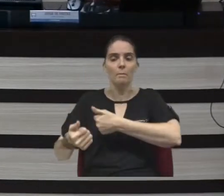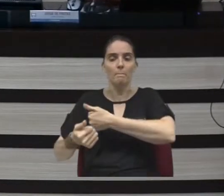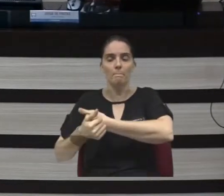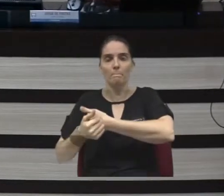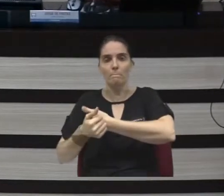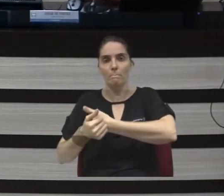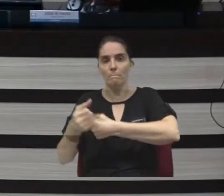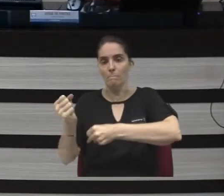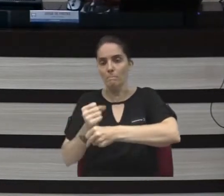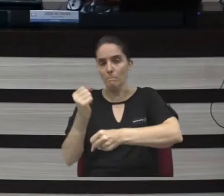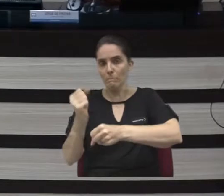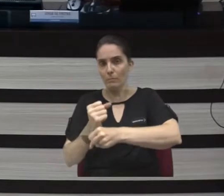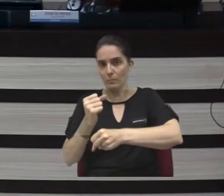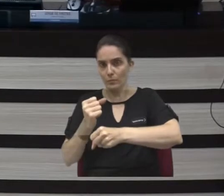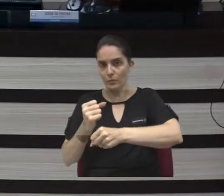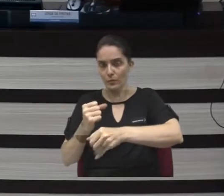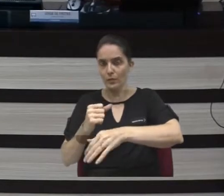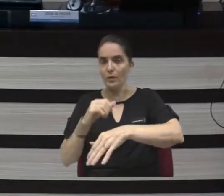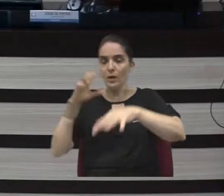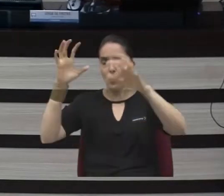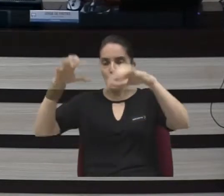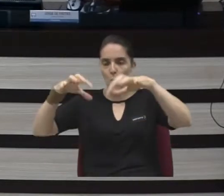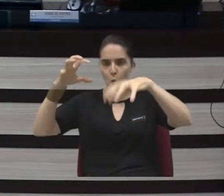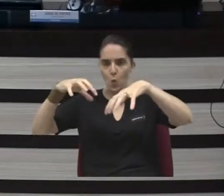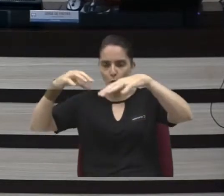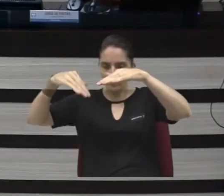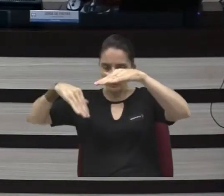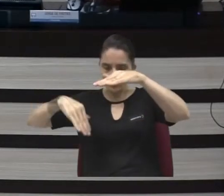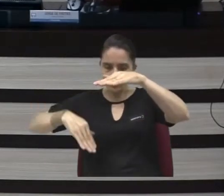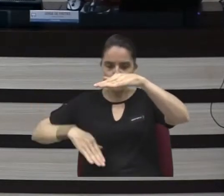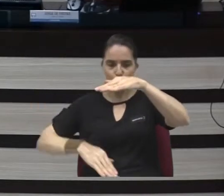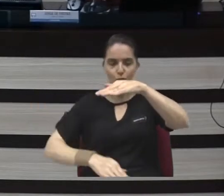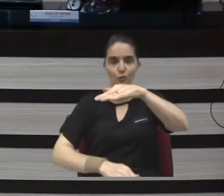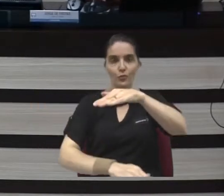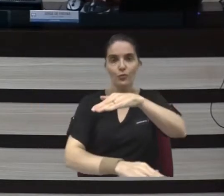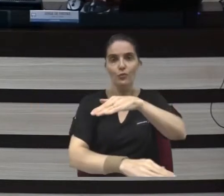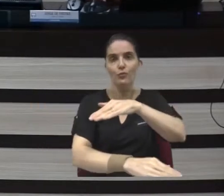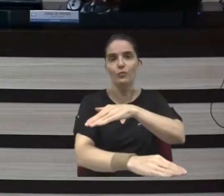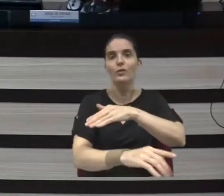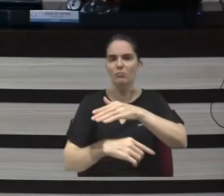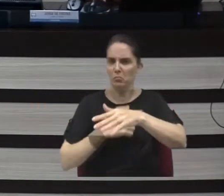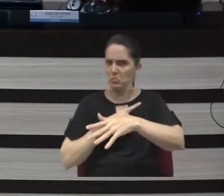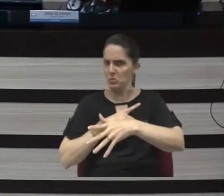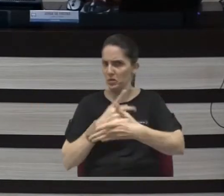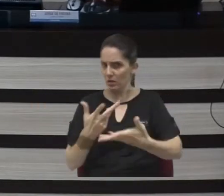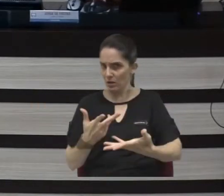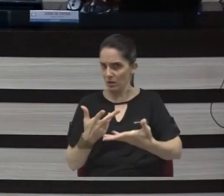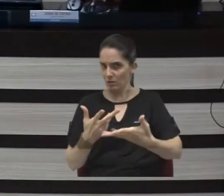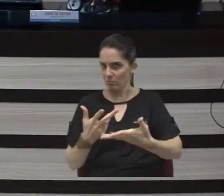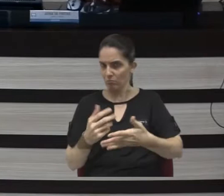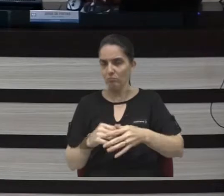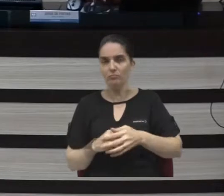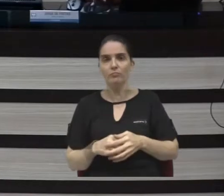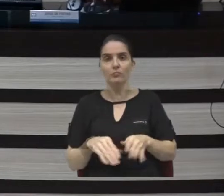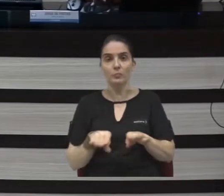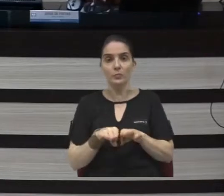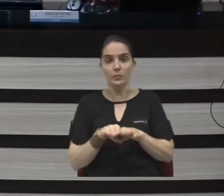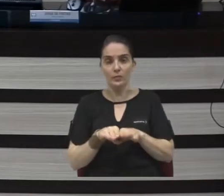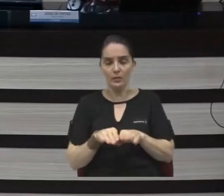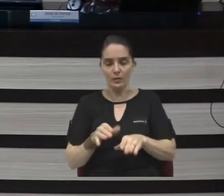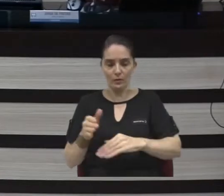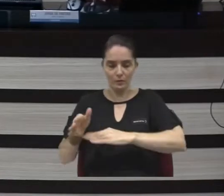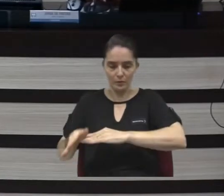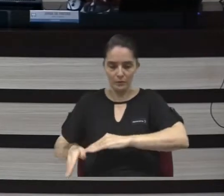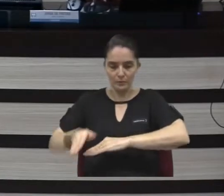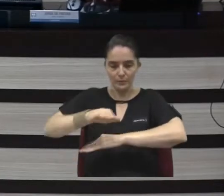águas pluviais e canaletas de escoamento de águas e faixa de travessia elevada, além de melhoria da sinalização